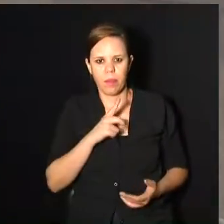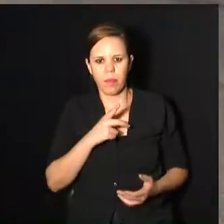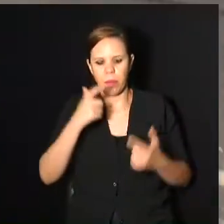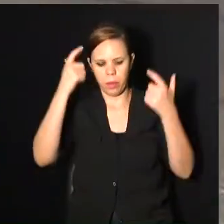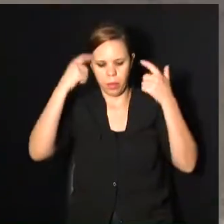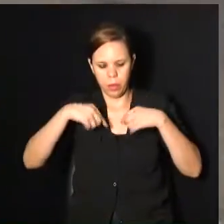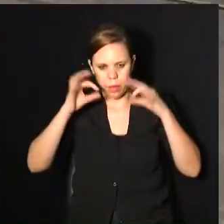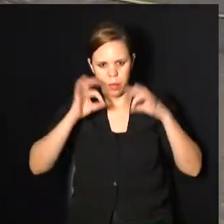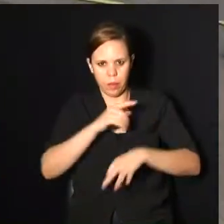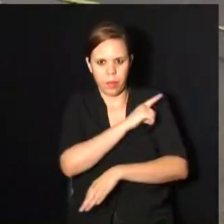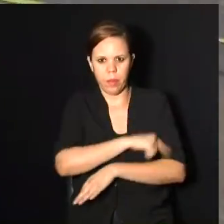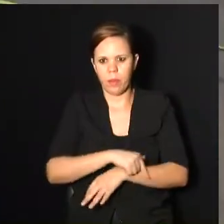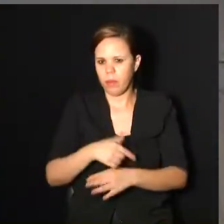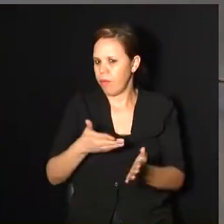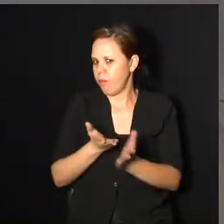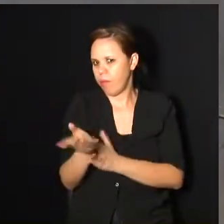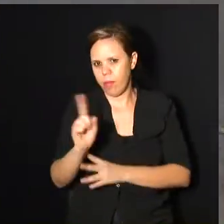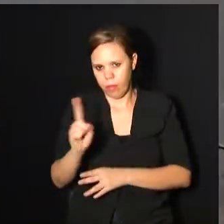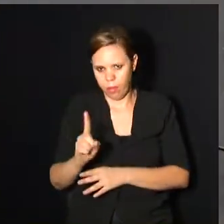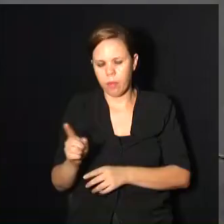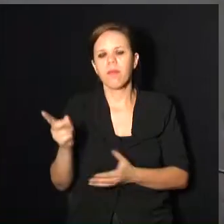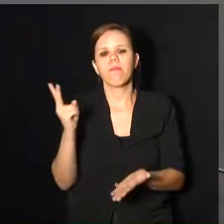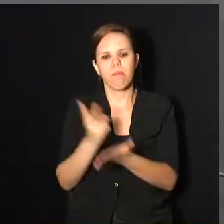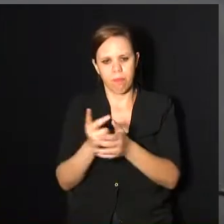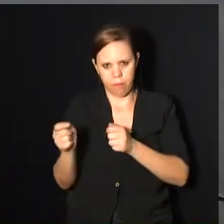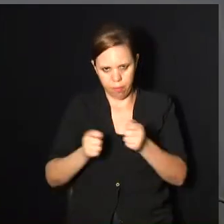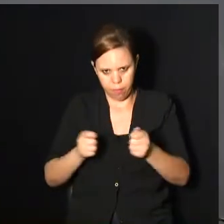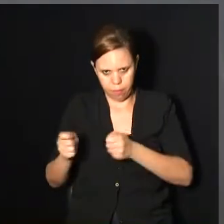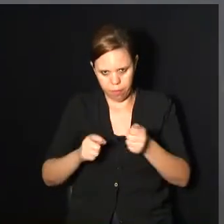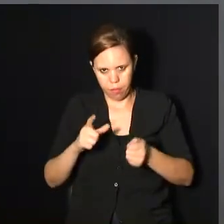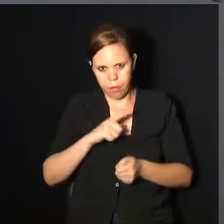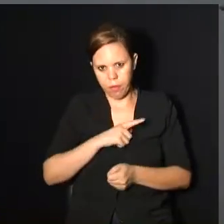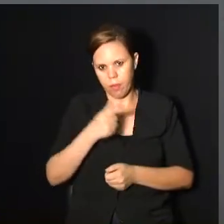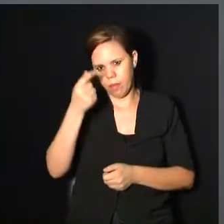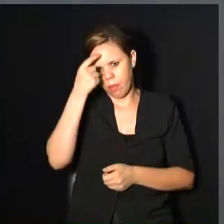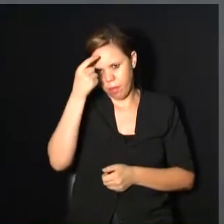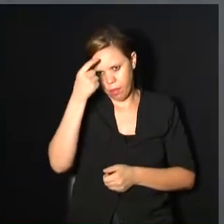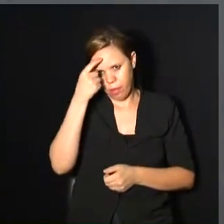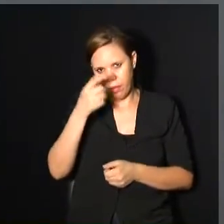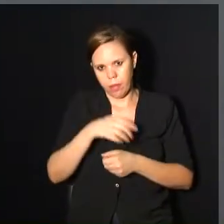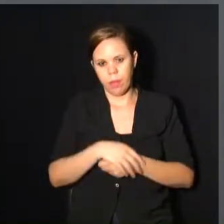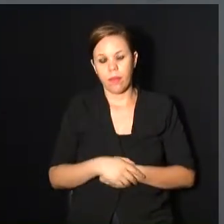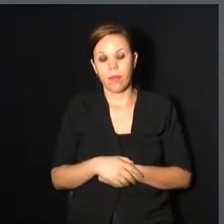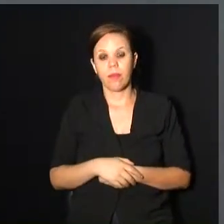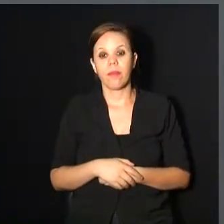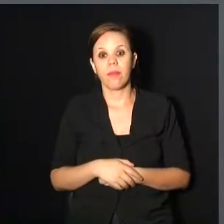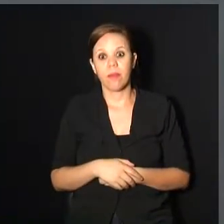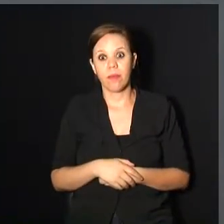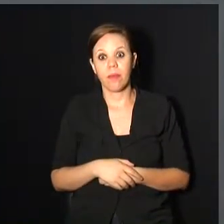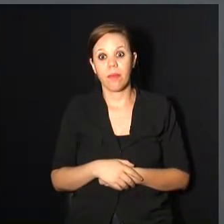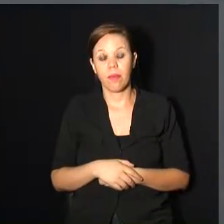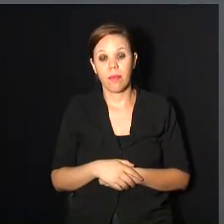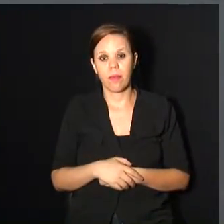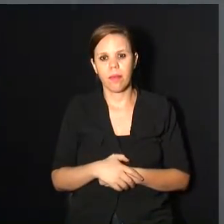fita não faz curva, manter o equilíbrio e ter o mínimo de consciência, né?